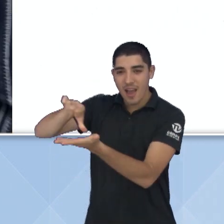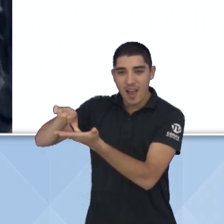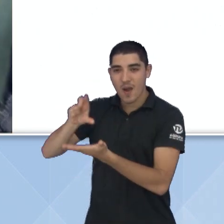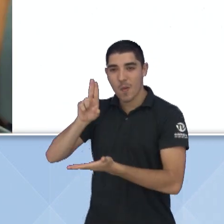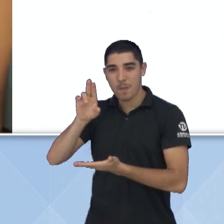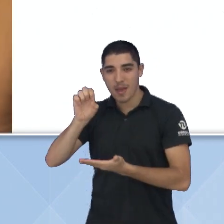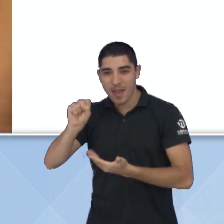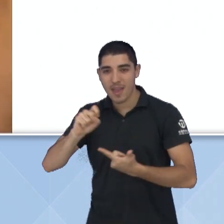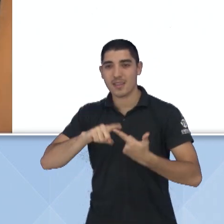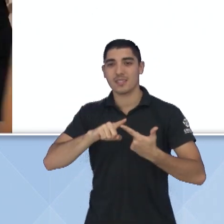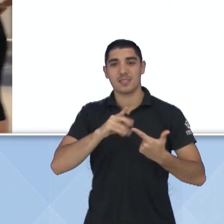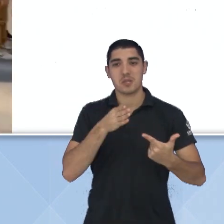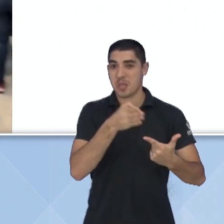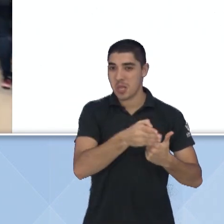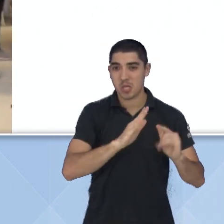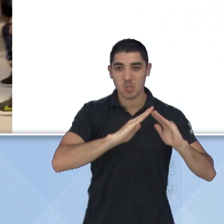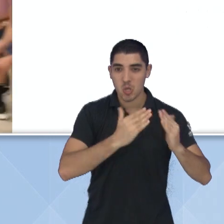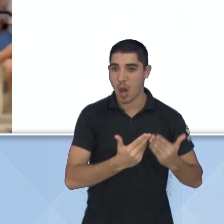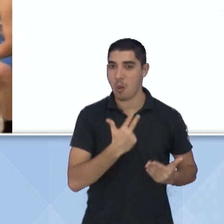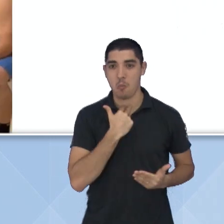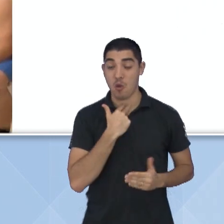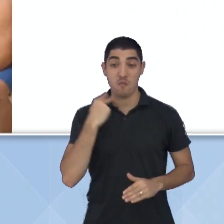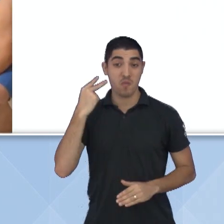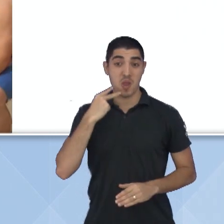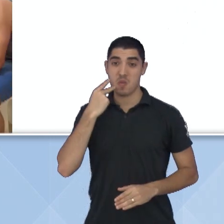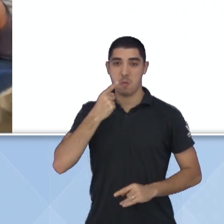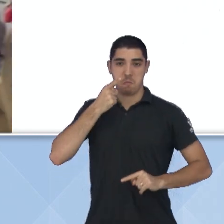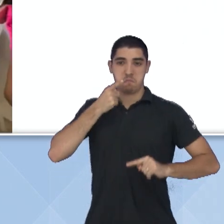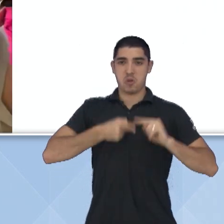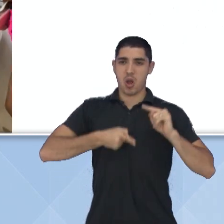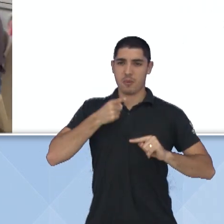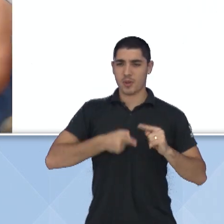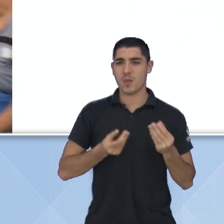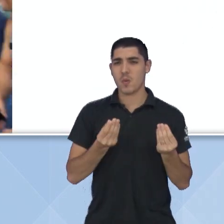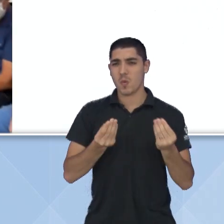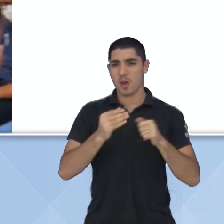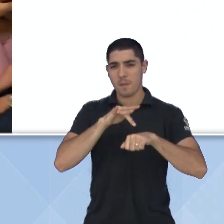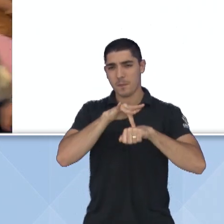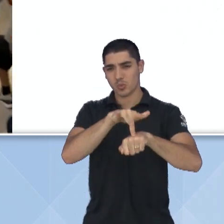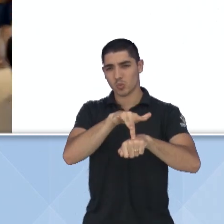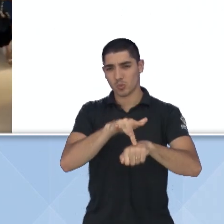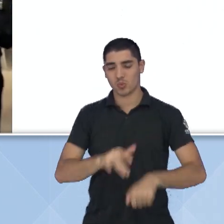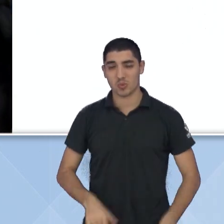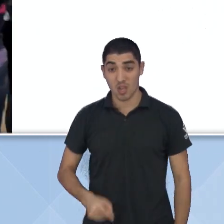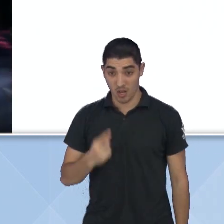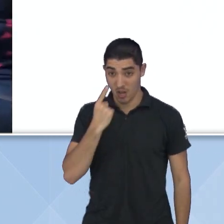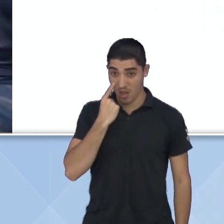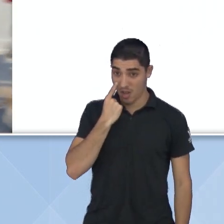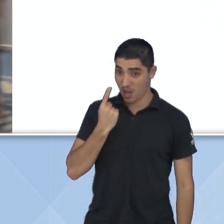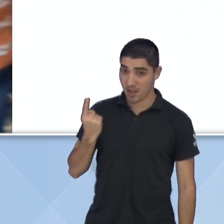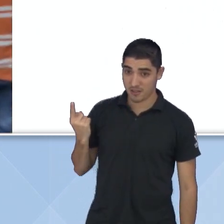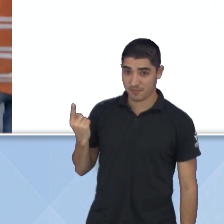nas escolas, tudo, o vereador não pode entrar mais, que é um absurdo. Olha aí, ó.